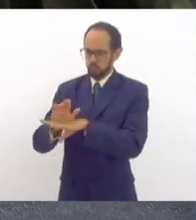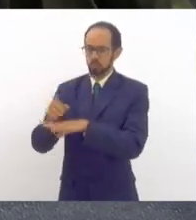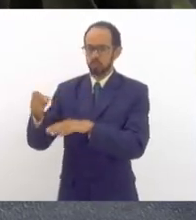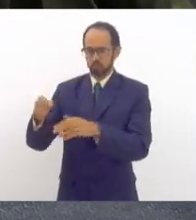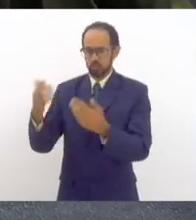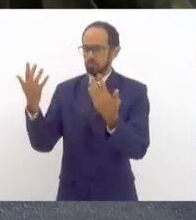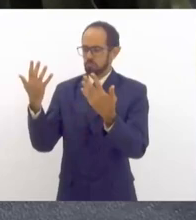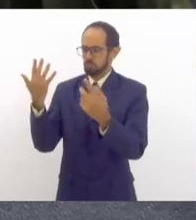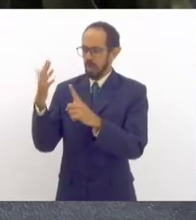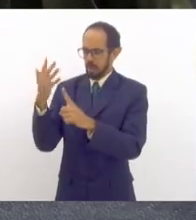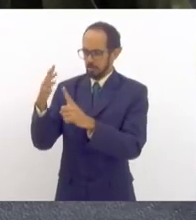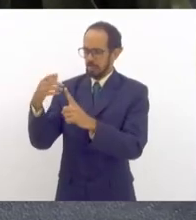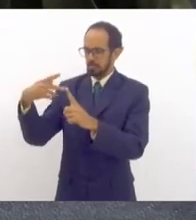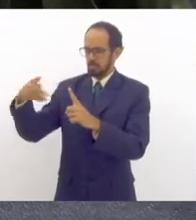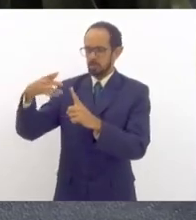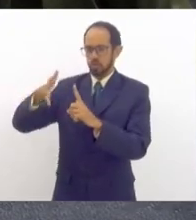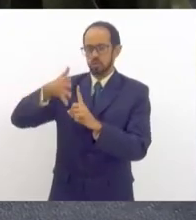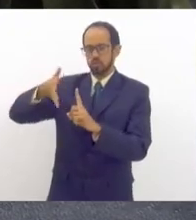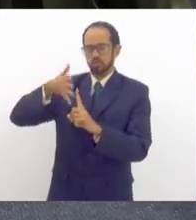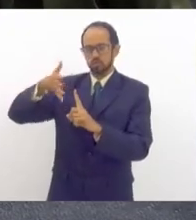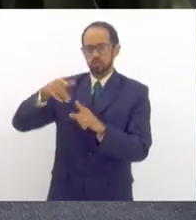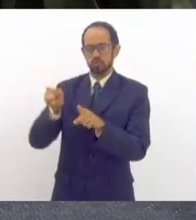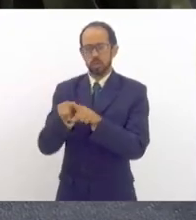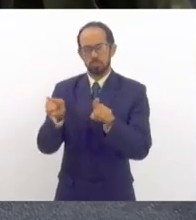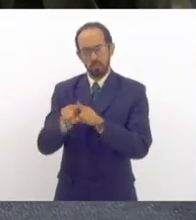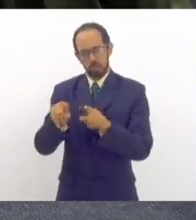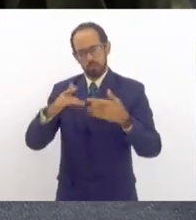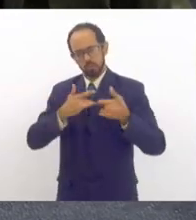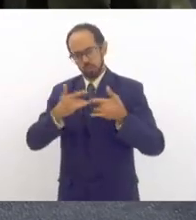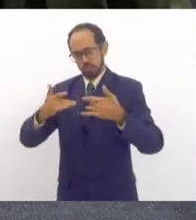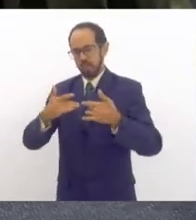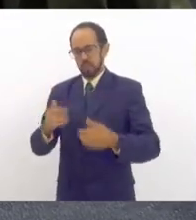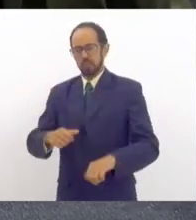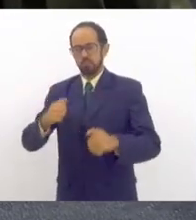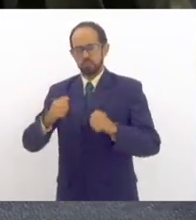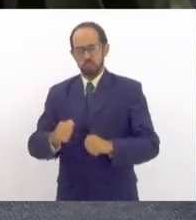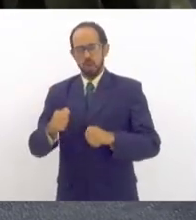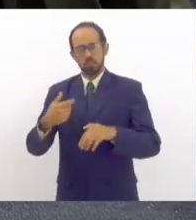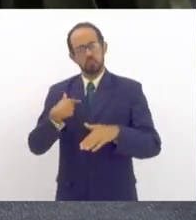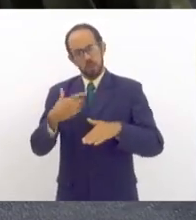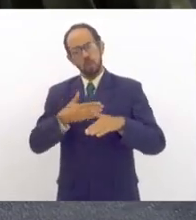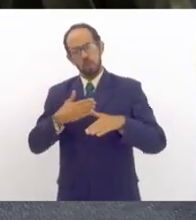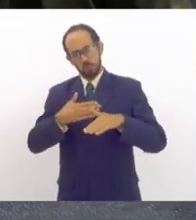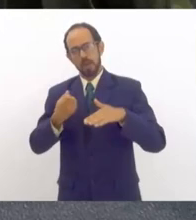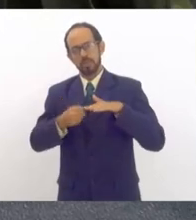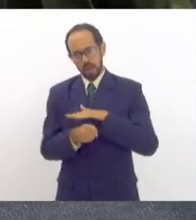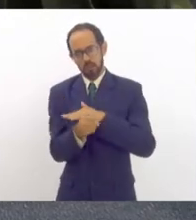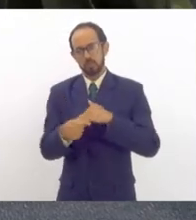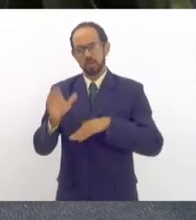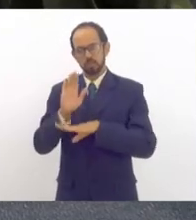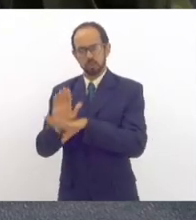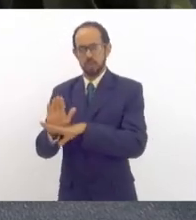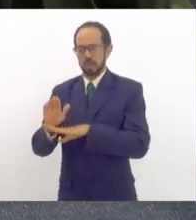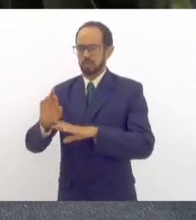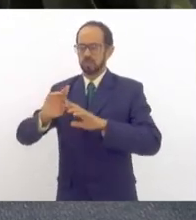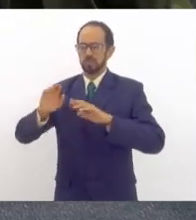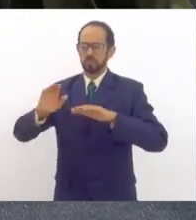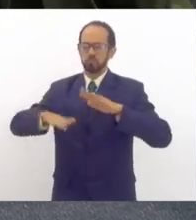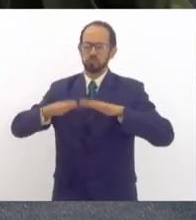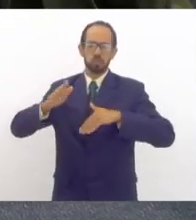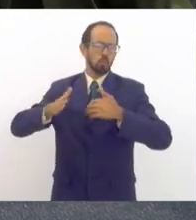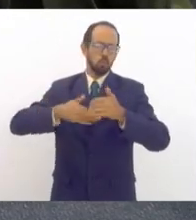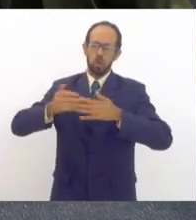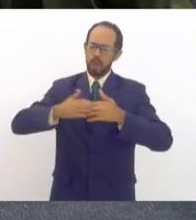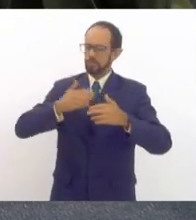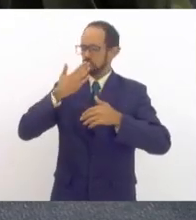ao discurso e fica também a minha solidariedade pode contar com meu mandato Independente de diferenças políticas que